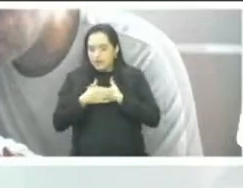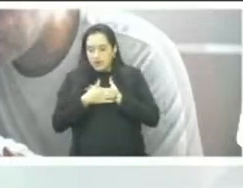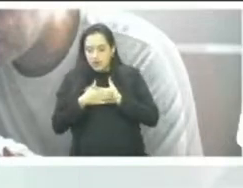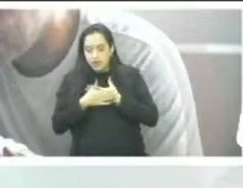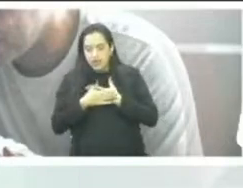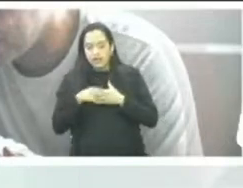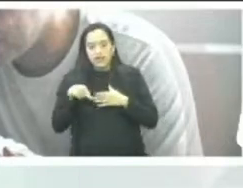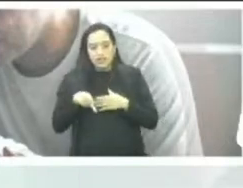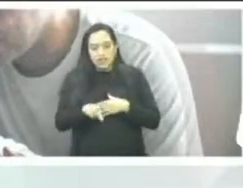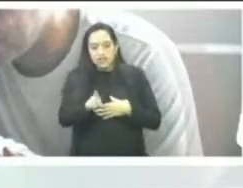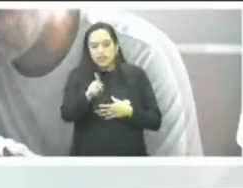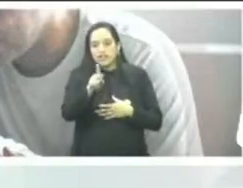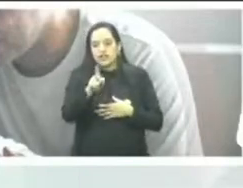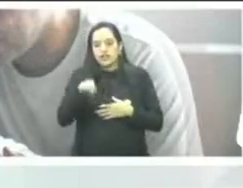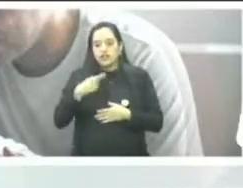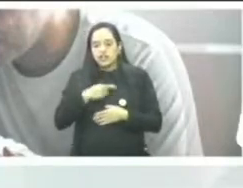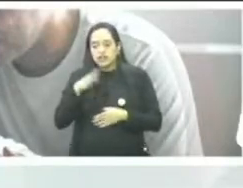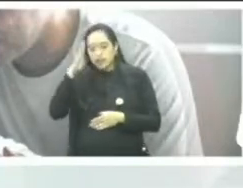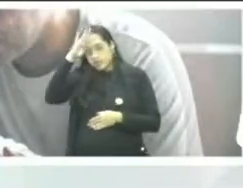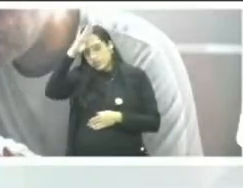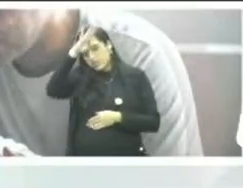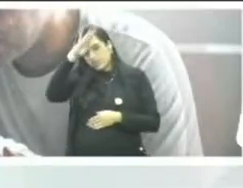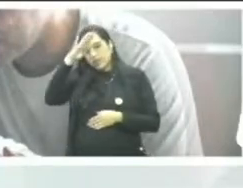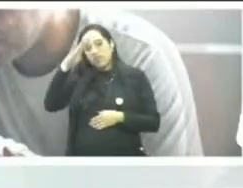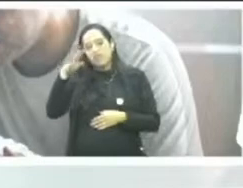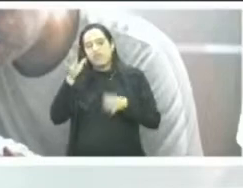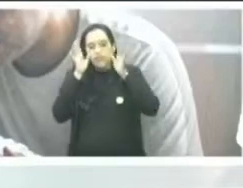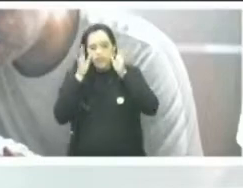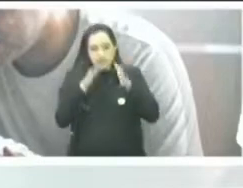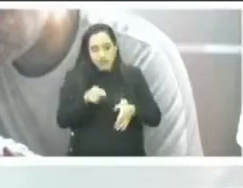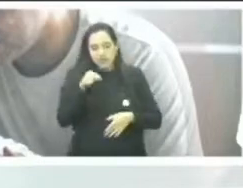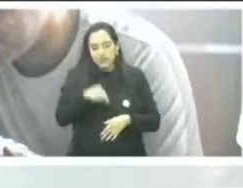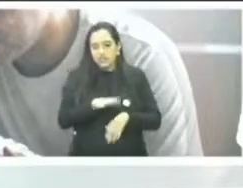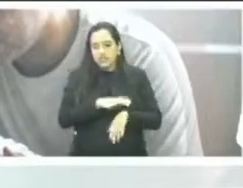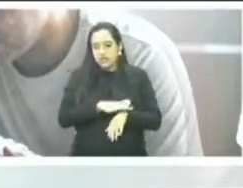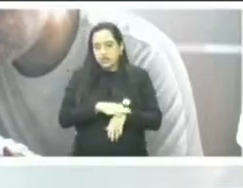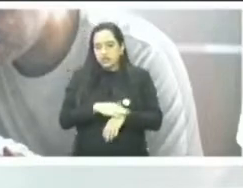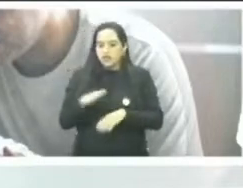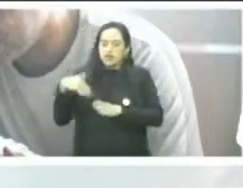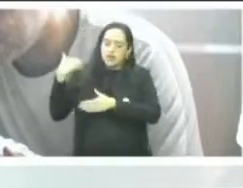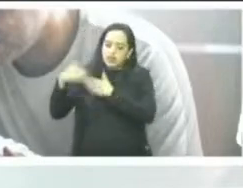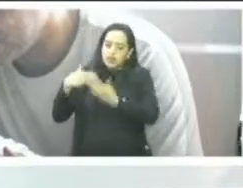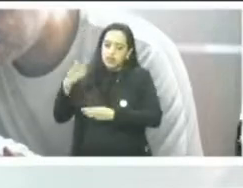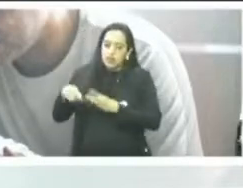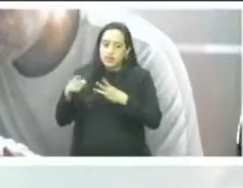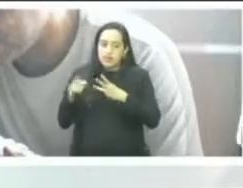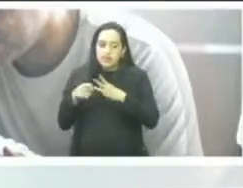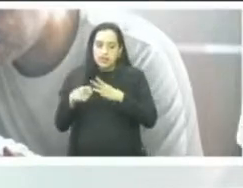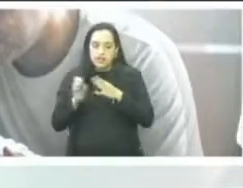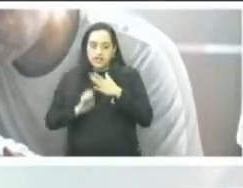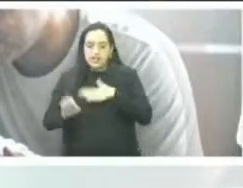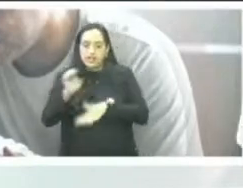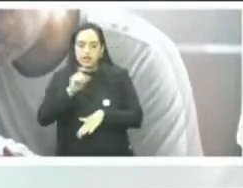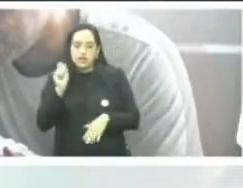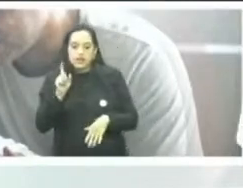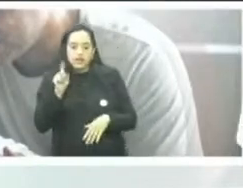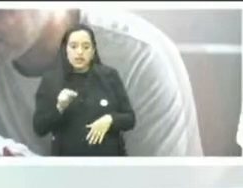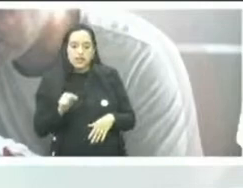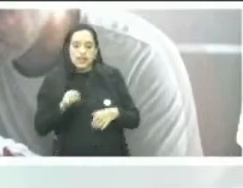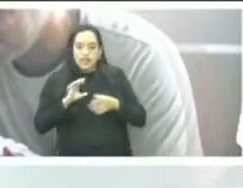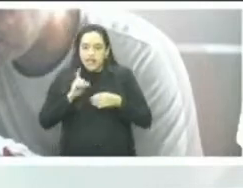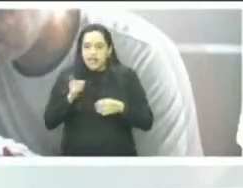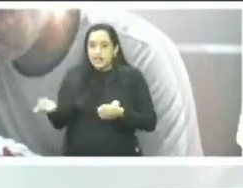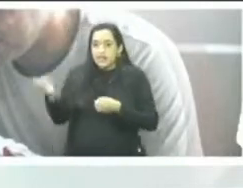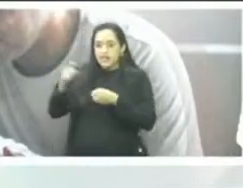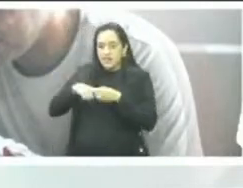a nossa principal bandeira nesse momento. Seguimos para a terceira etapa, que é a alta assistida,